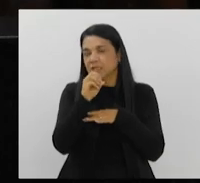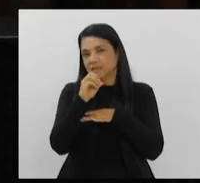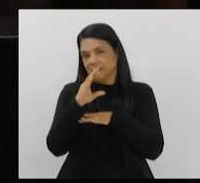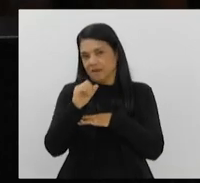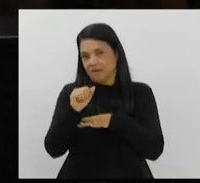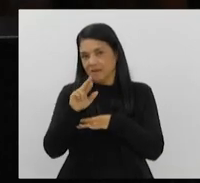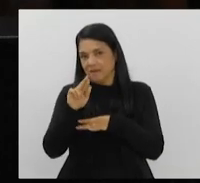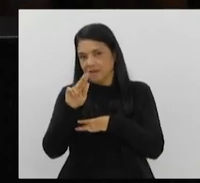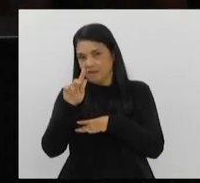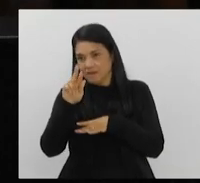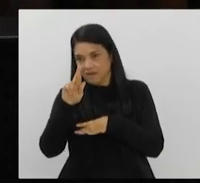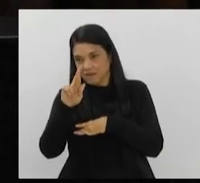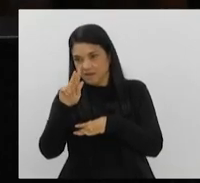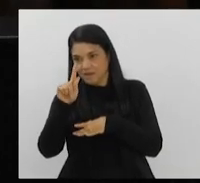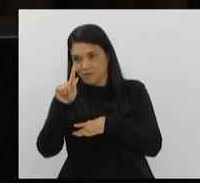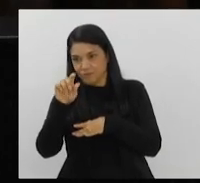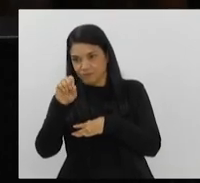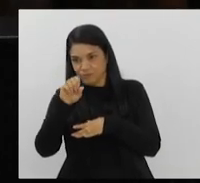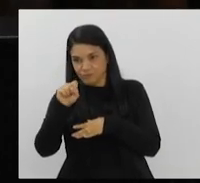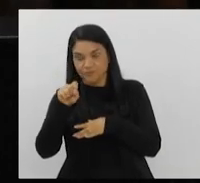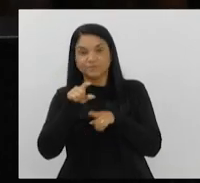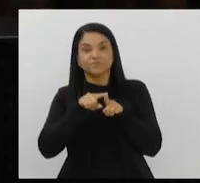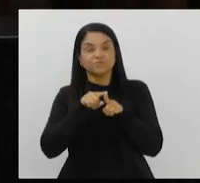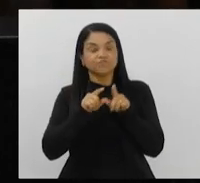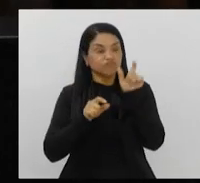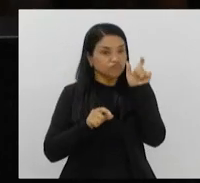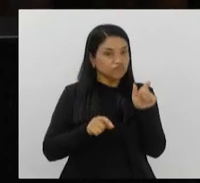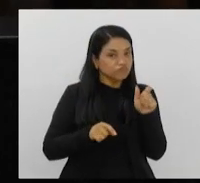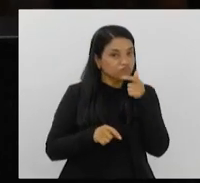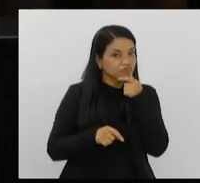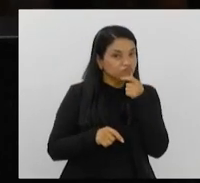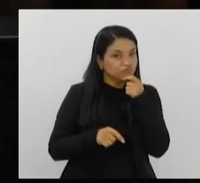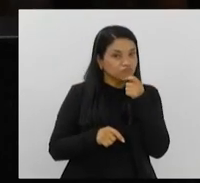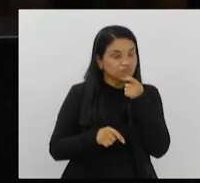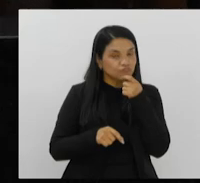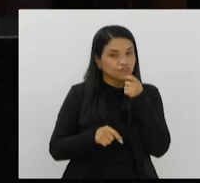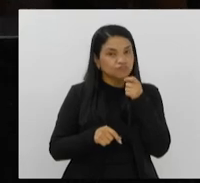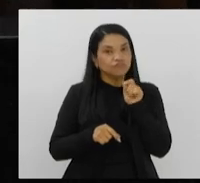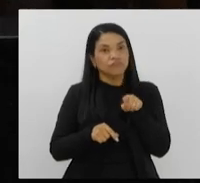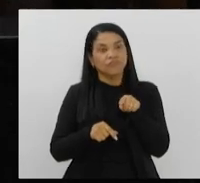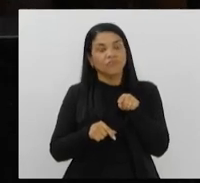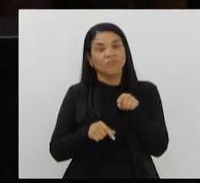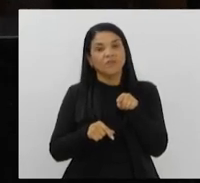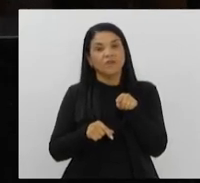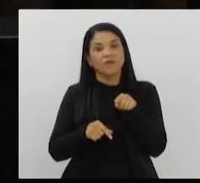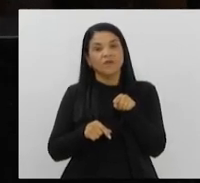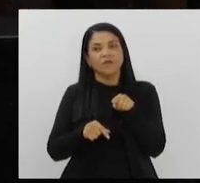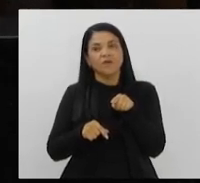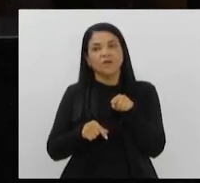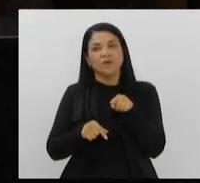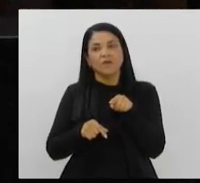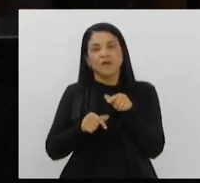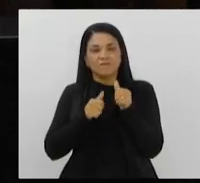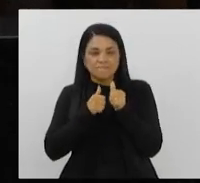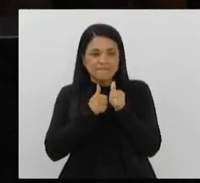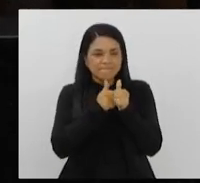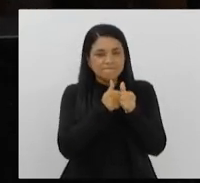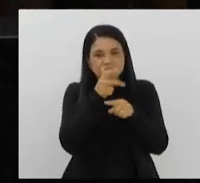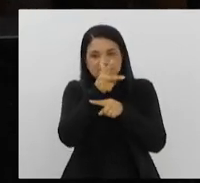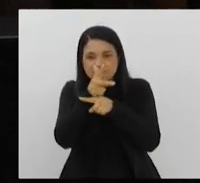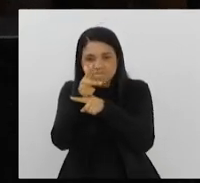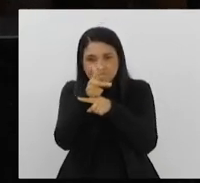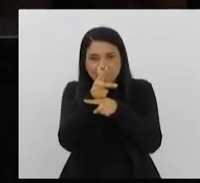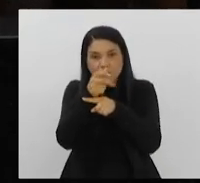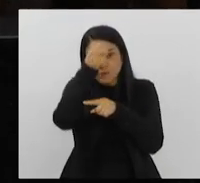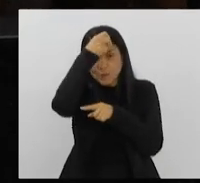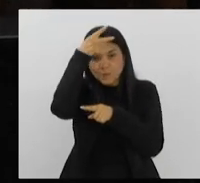Além disso, também tem o rapaz que era o filmmaker do prefeito, aquele que fica atrás, né, filmando.